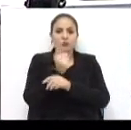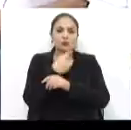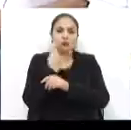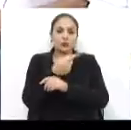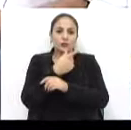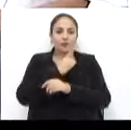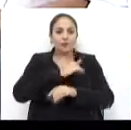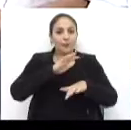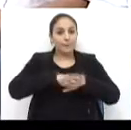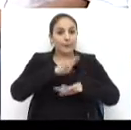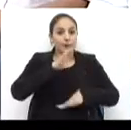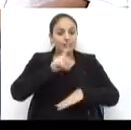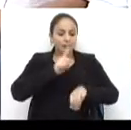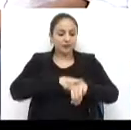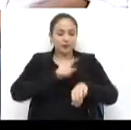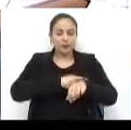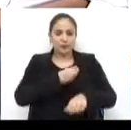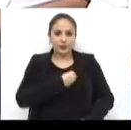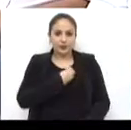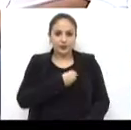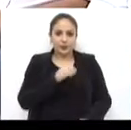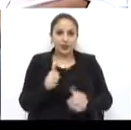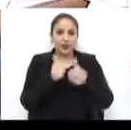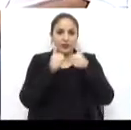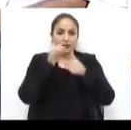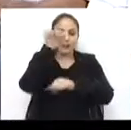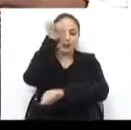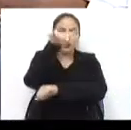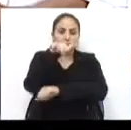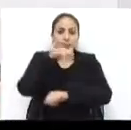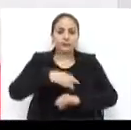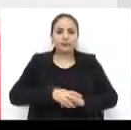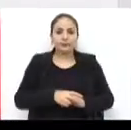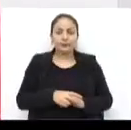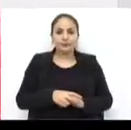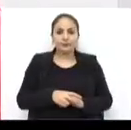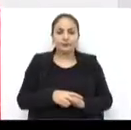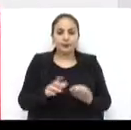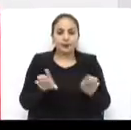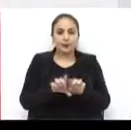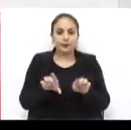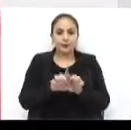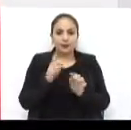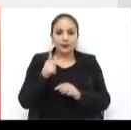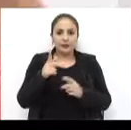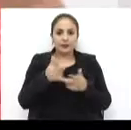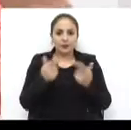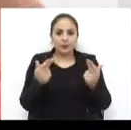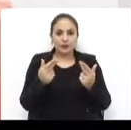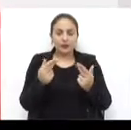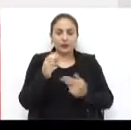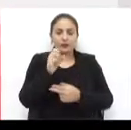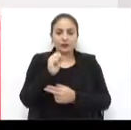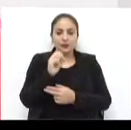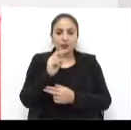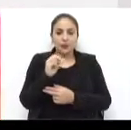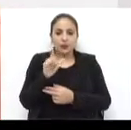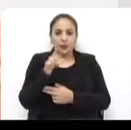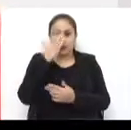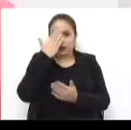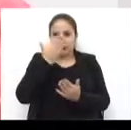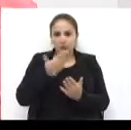sustentáveis, têm maior durabilidade e qualidade na iluminação. Além destes benefícios, Saul acredita